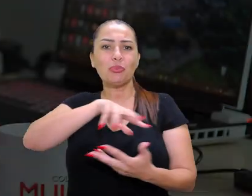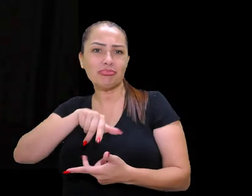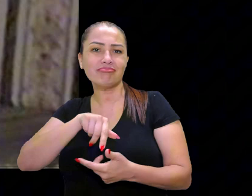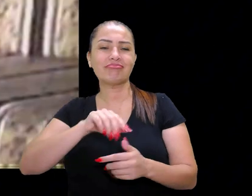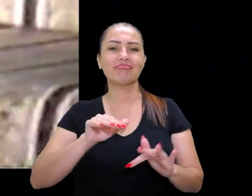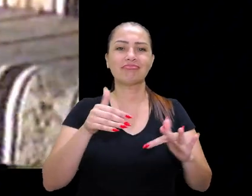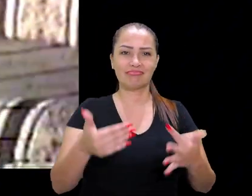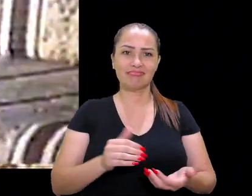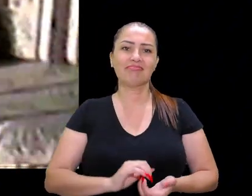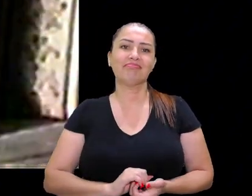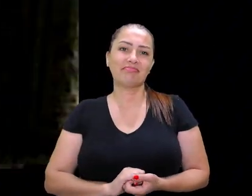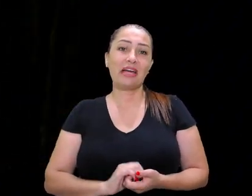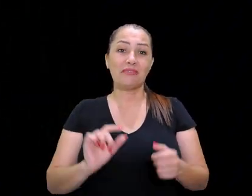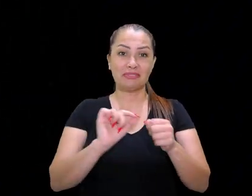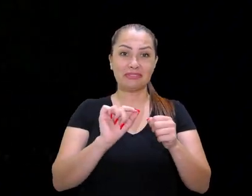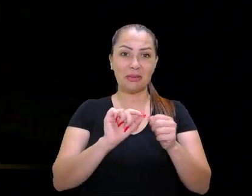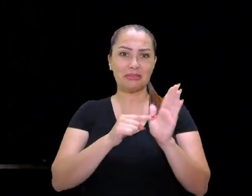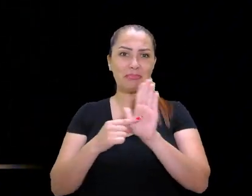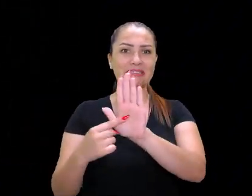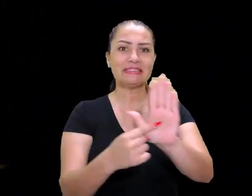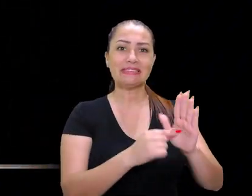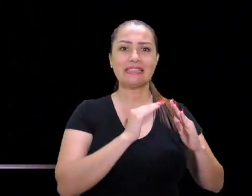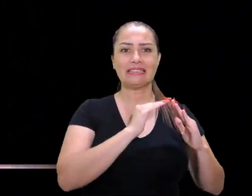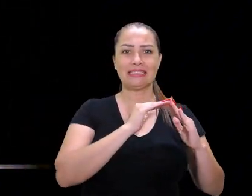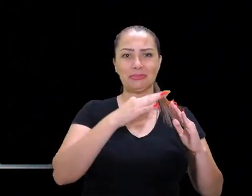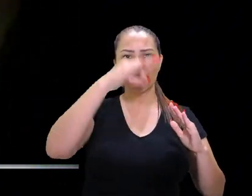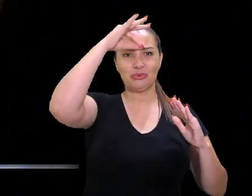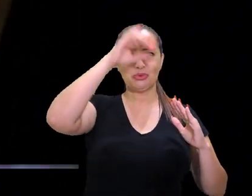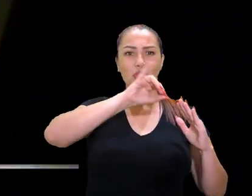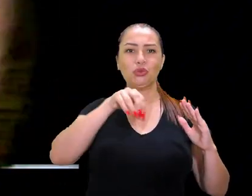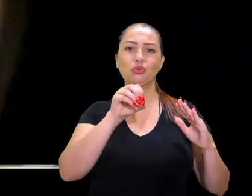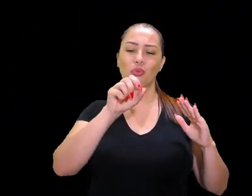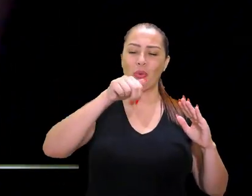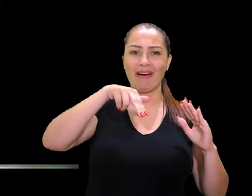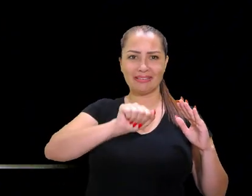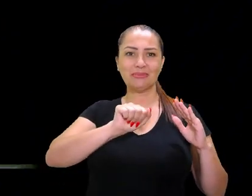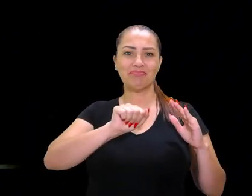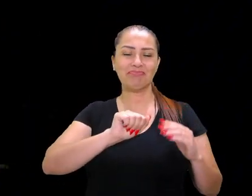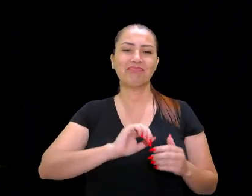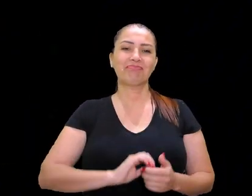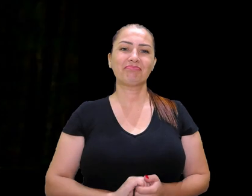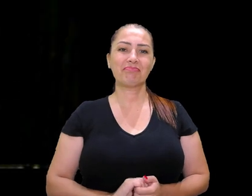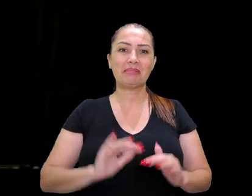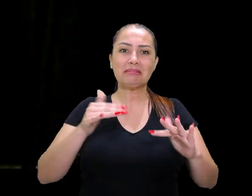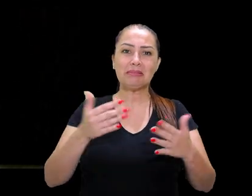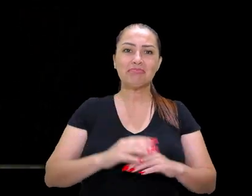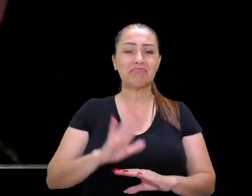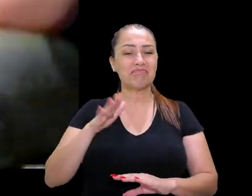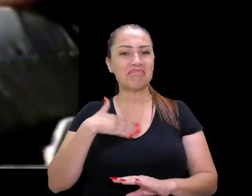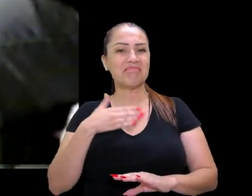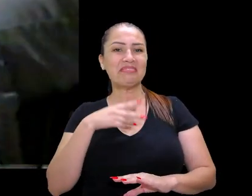que fizemos a estreia na Casa Espírita lá, Joana de Ângeles, e por ironia do destino, o